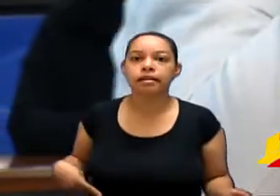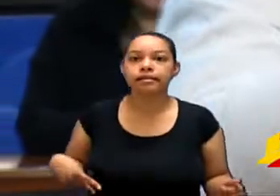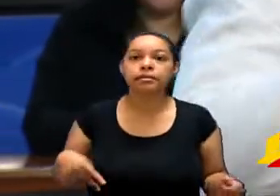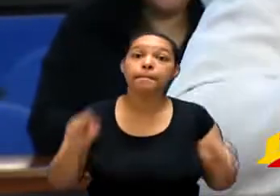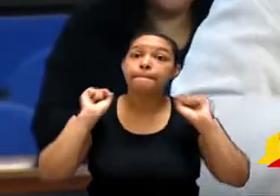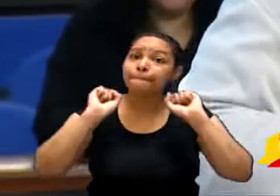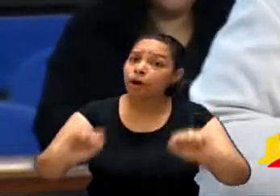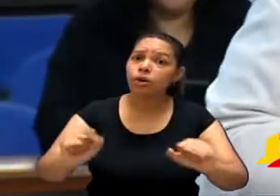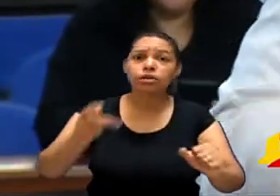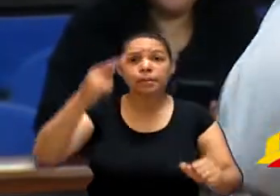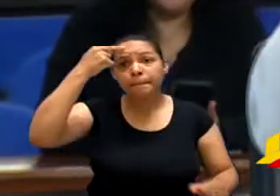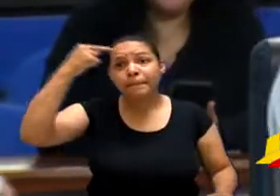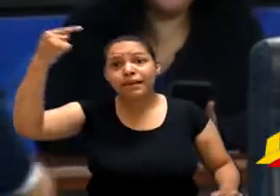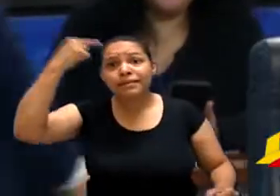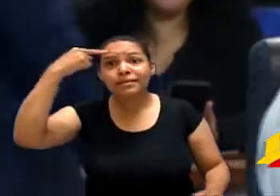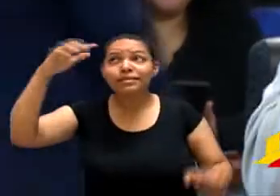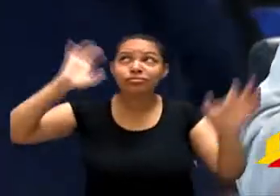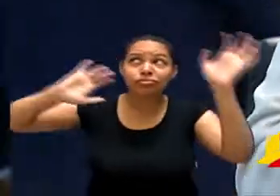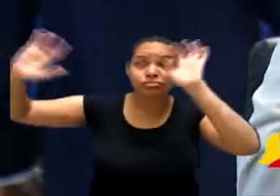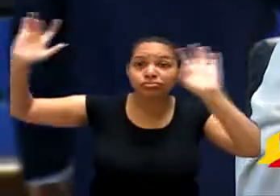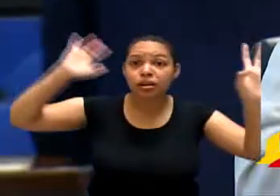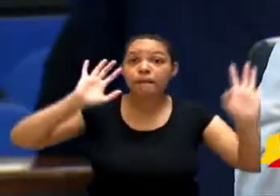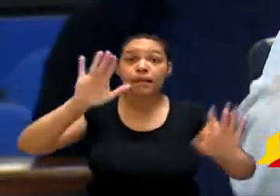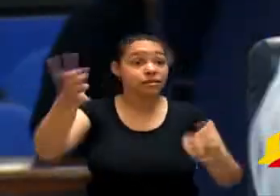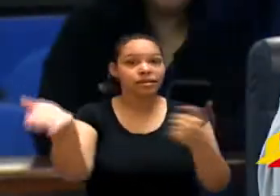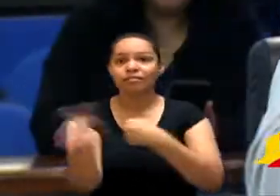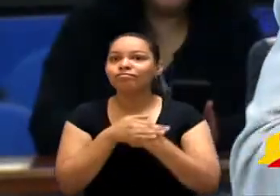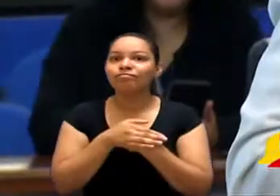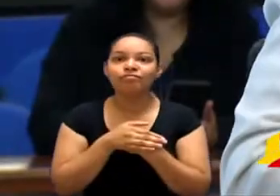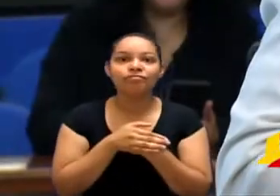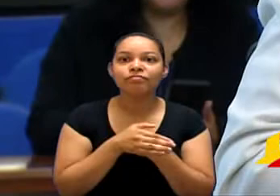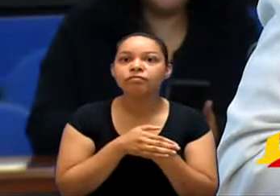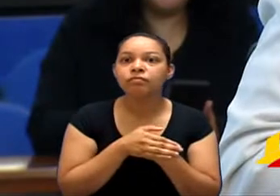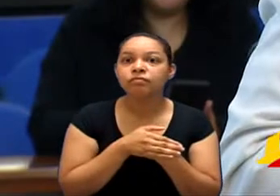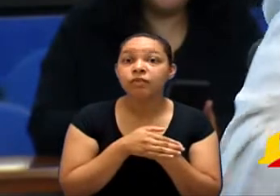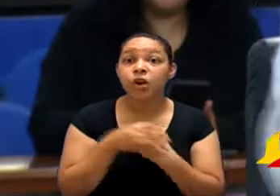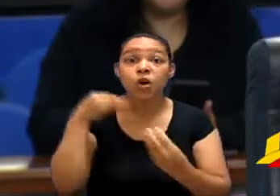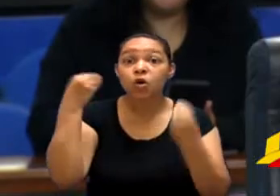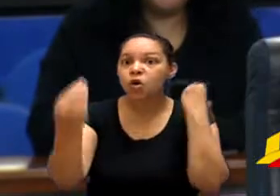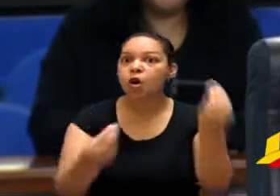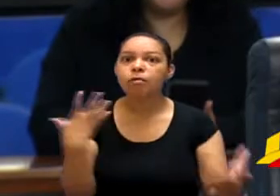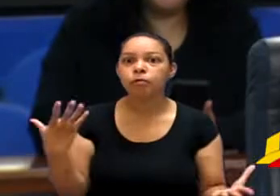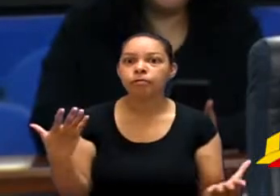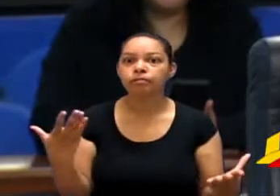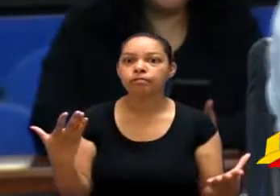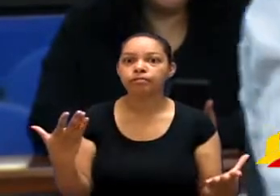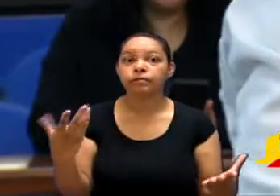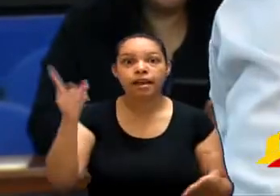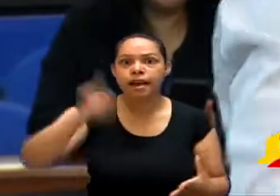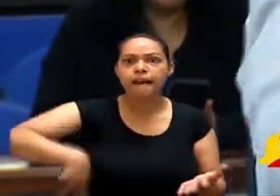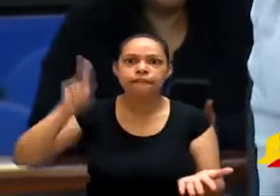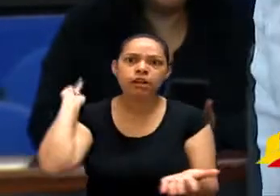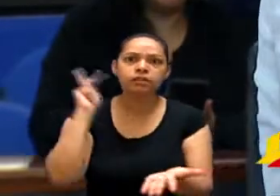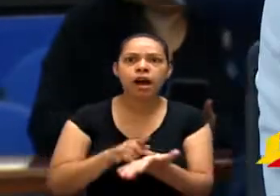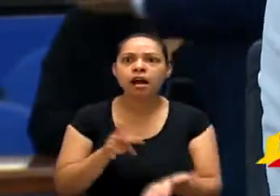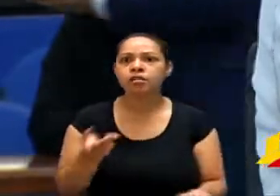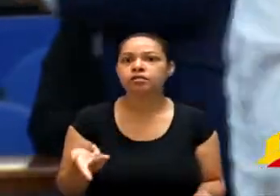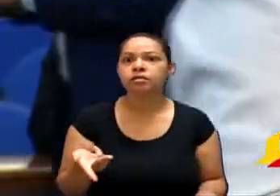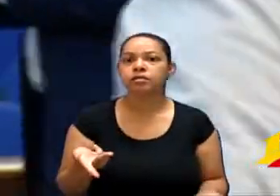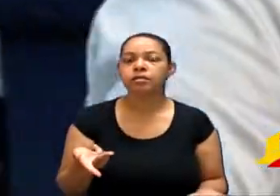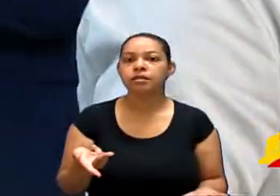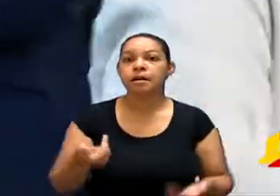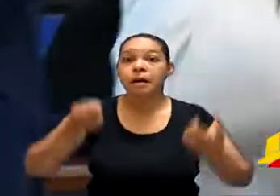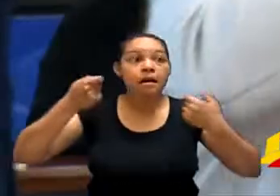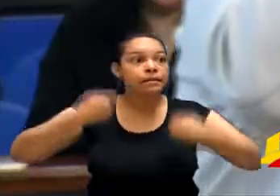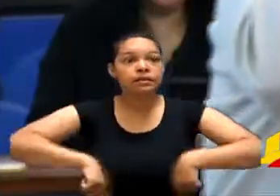repensar esse plano mas se escondem Doutor Hélio essa que é verdade não vem a público quem tem que falar o